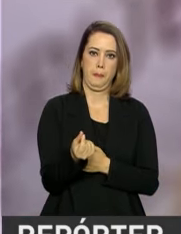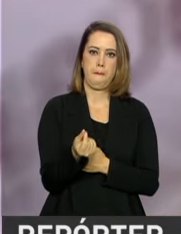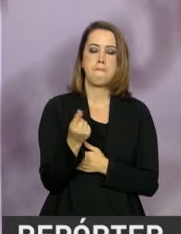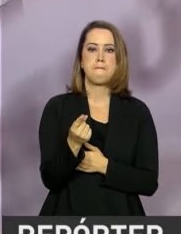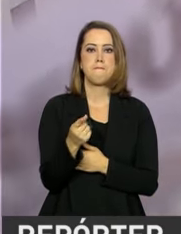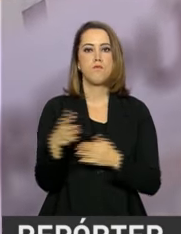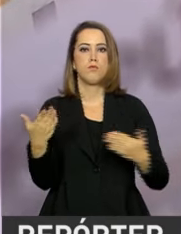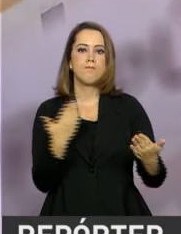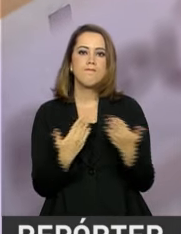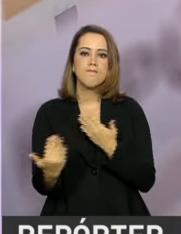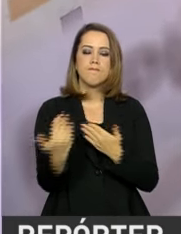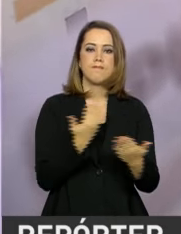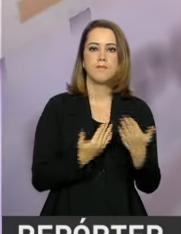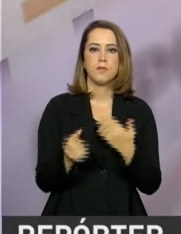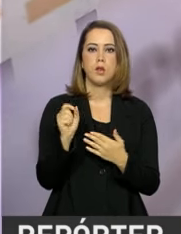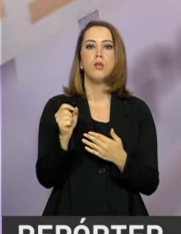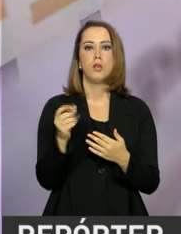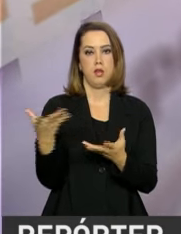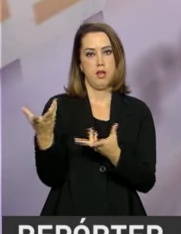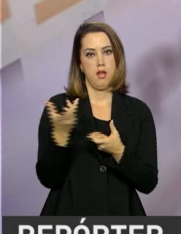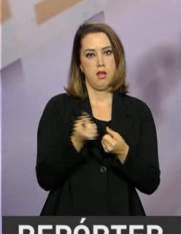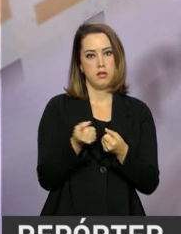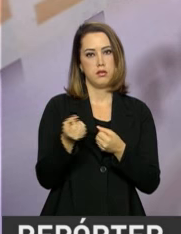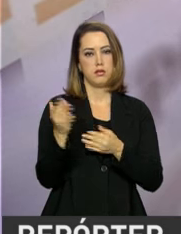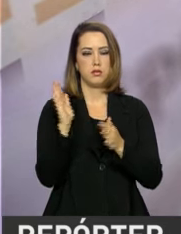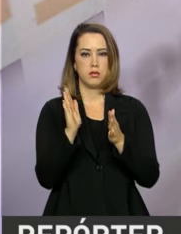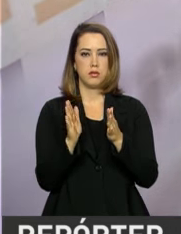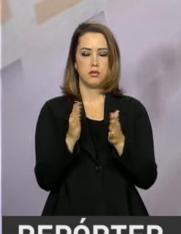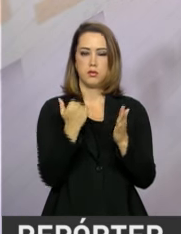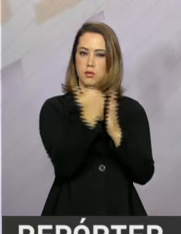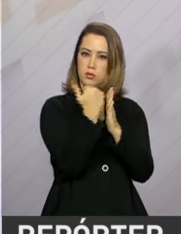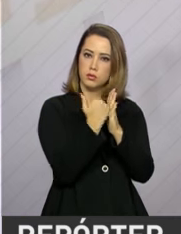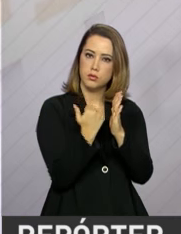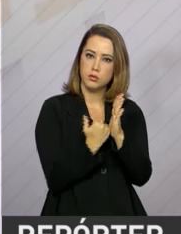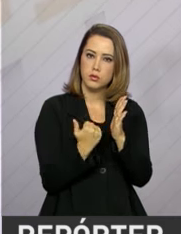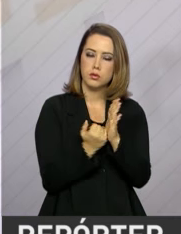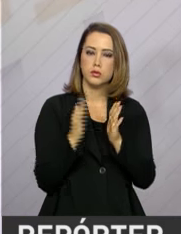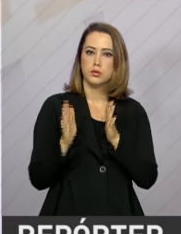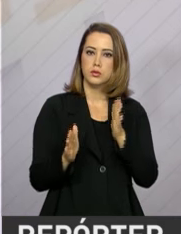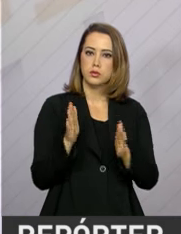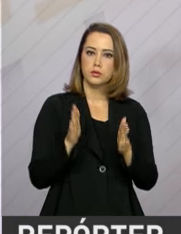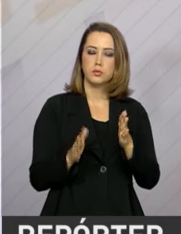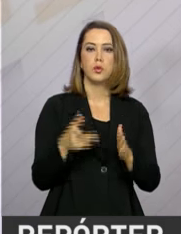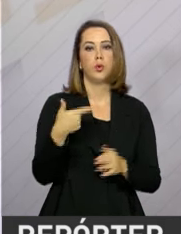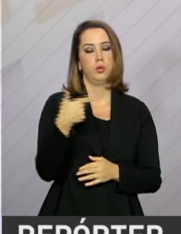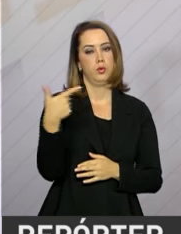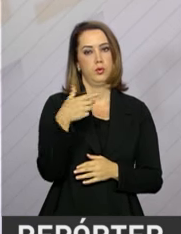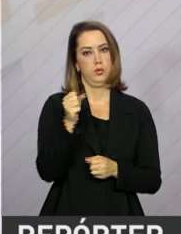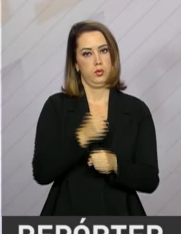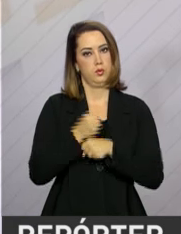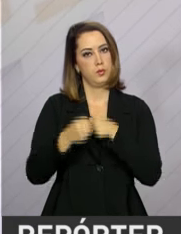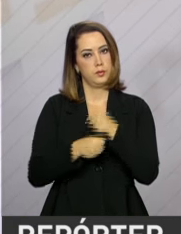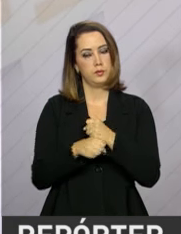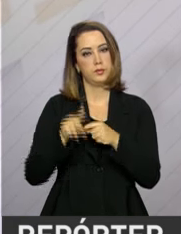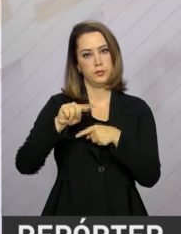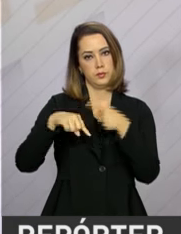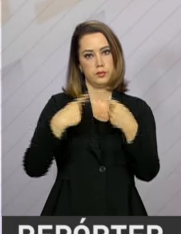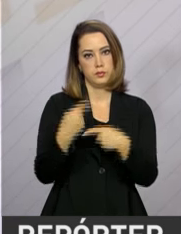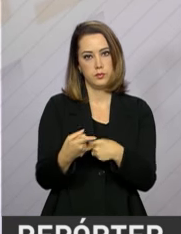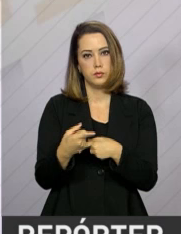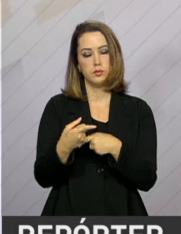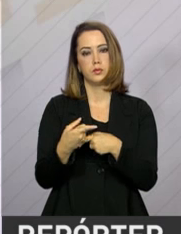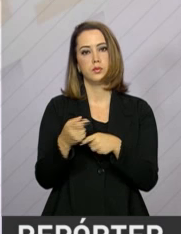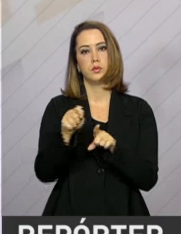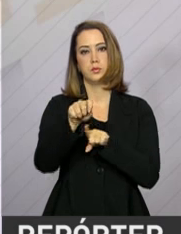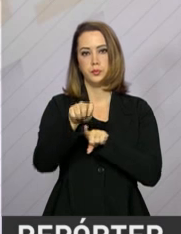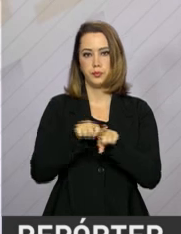um consenso, o governo aceitou um cronograma de pagamento para 2 anos a partir do mês que vem. Até o fim do ano,